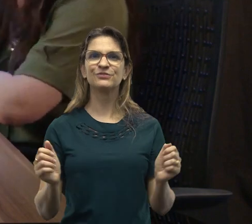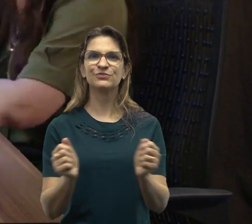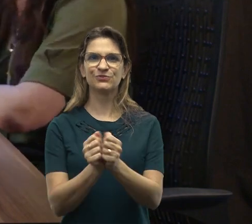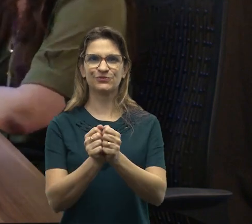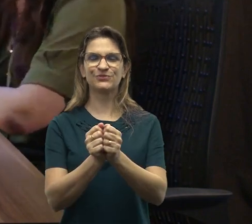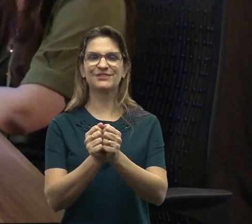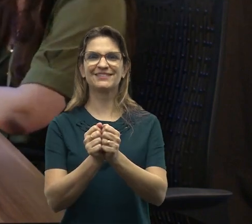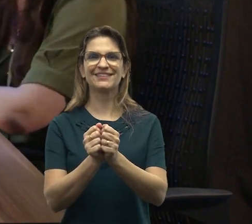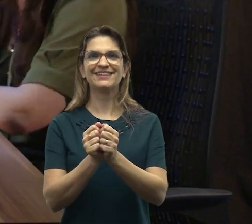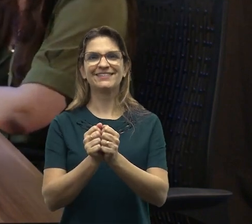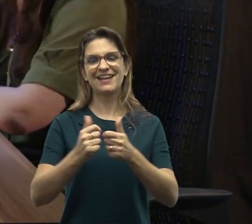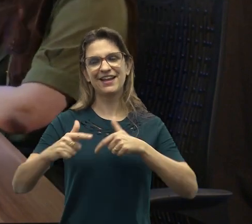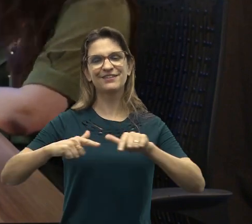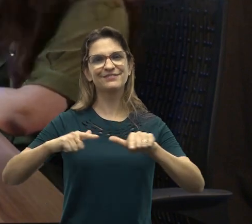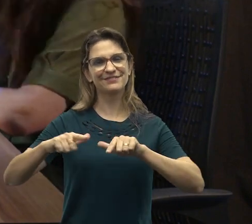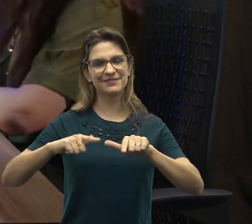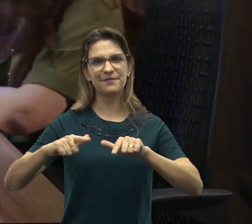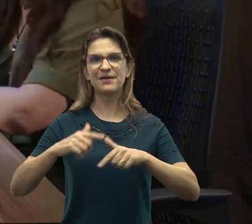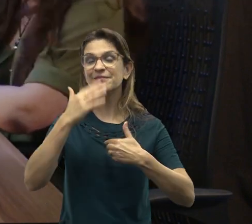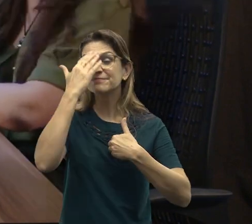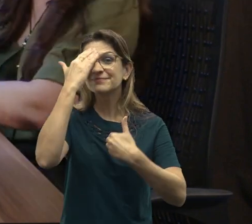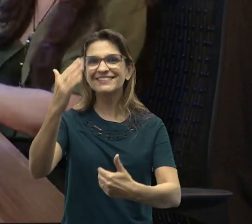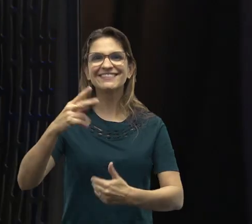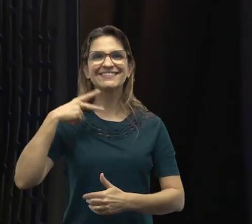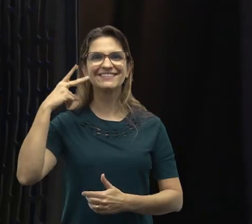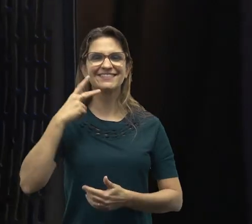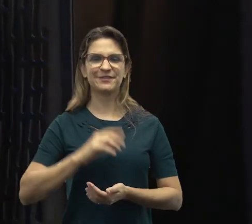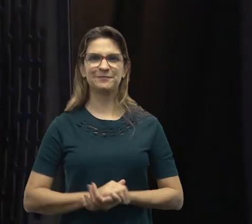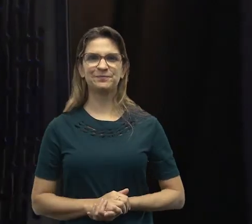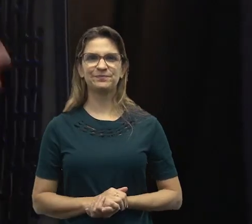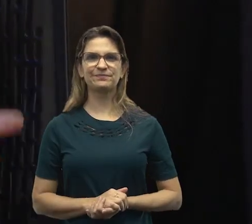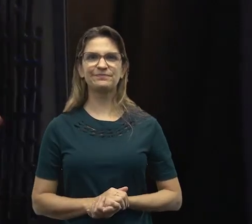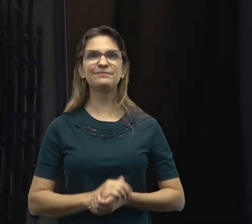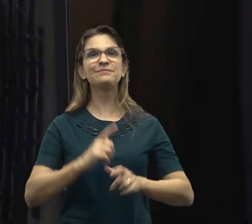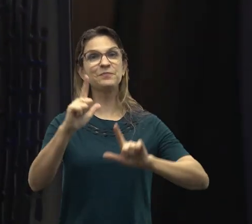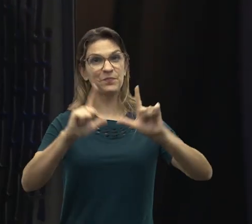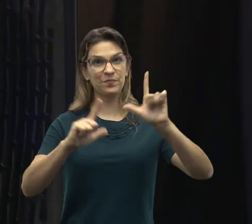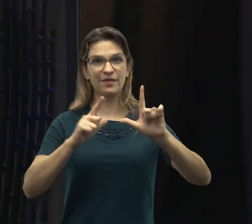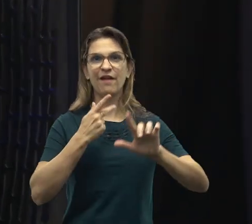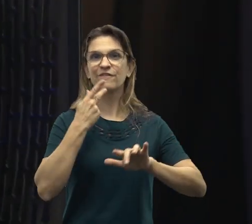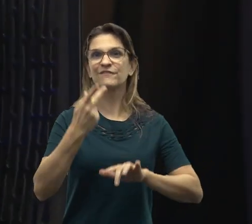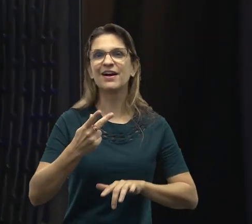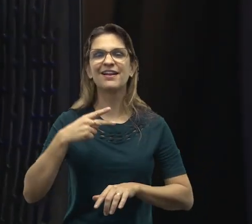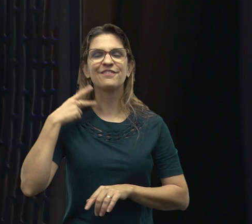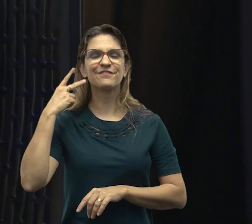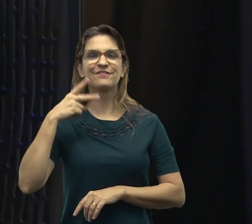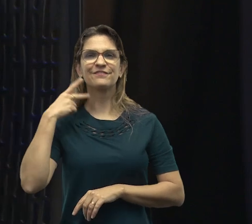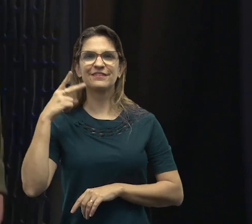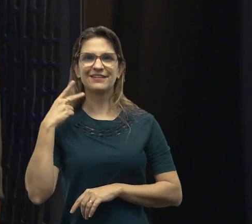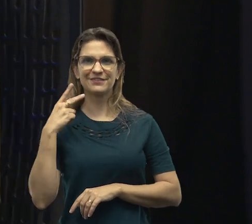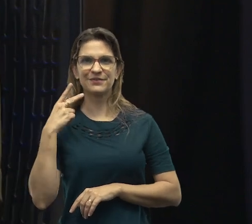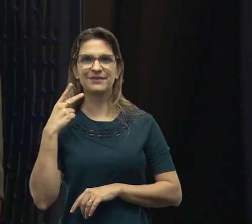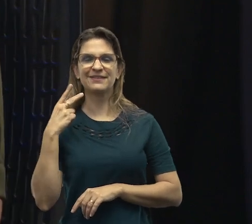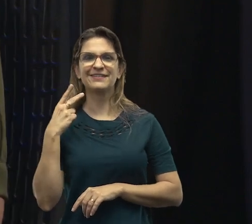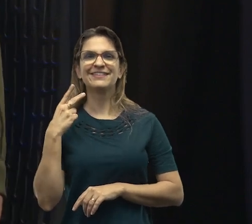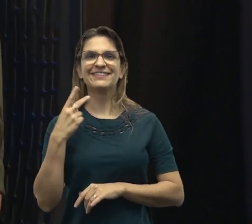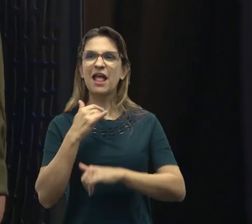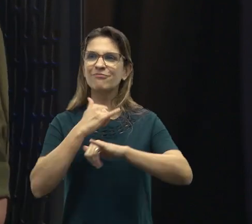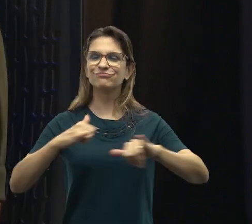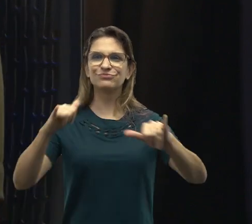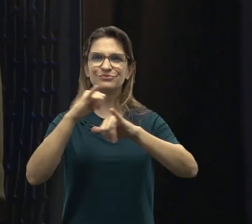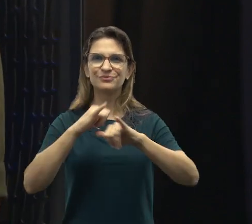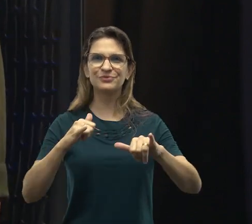evoluir juntos aí nesse nosso trabalho. Obrigada, vereador. Um abraço. Esse foi mais um Fala Vereador, o espaço dedicado